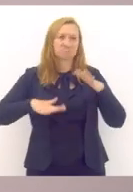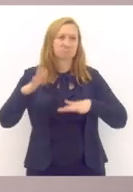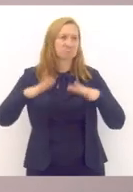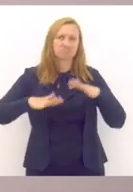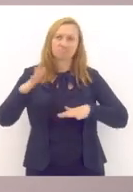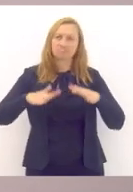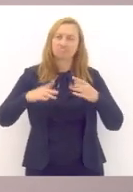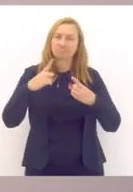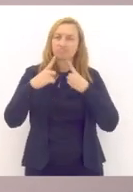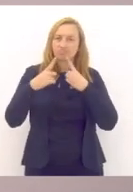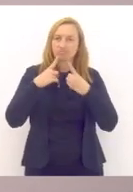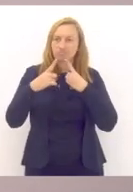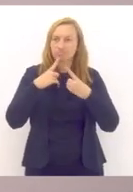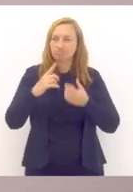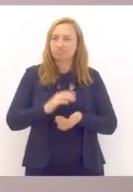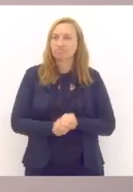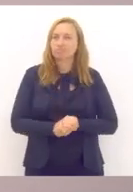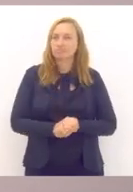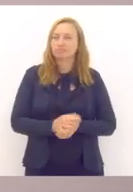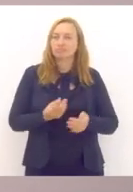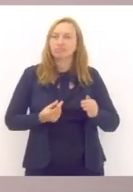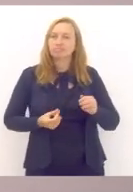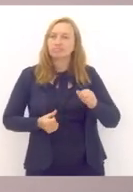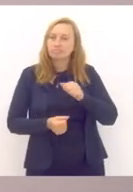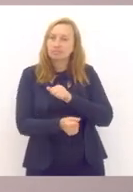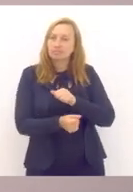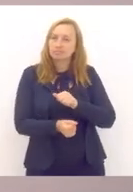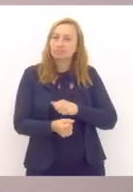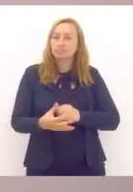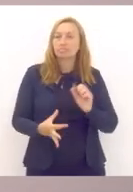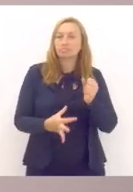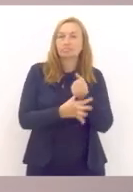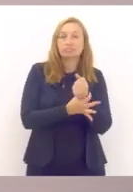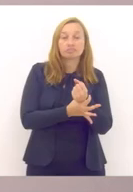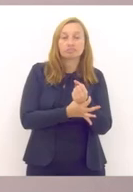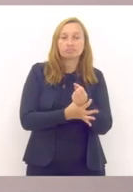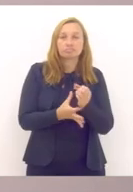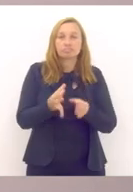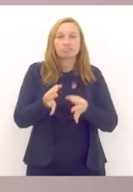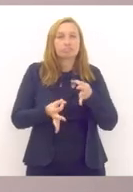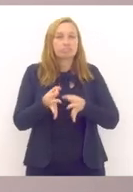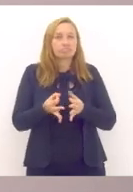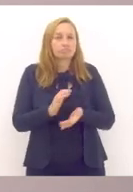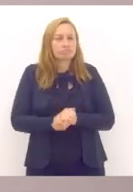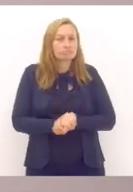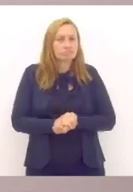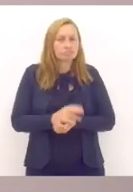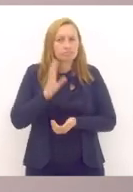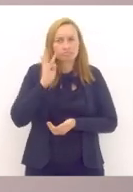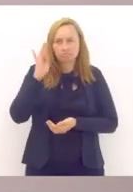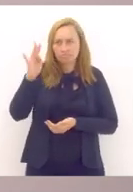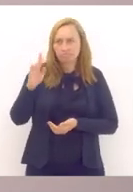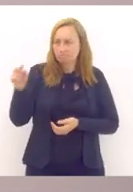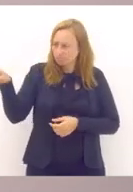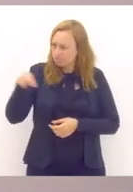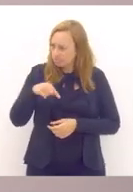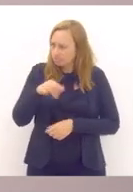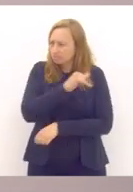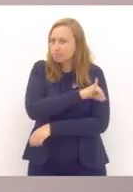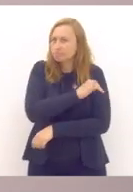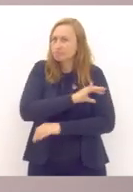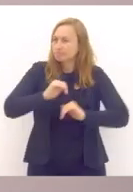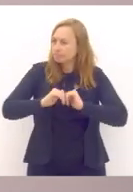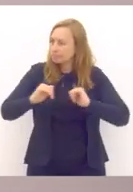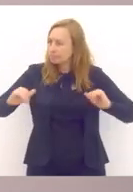independentemente da discussão sobre o benefício, tem uma discussão sobre segurança jurídica. Imagina o sujeito vir para o Rio de Janeiro. Isso é uma coisa que tem afastado